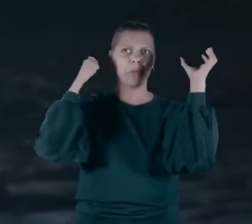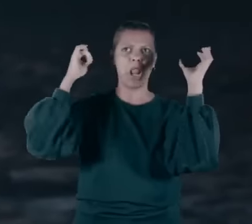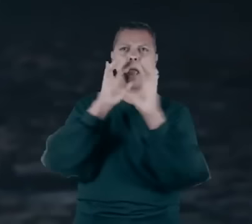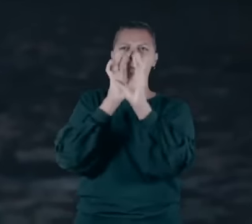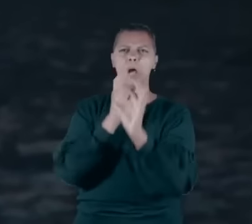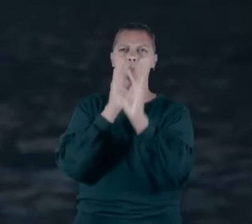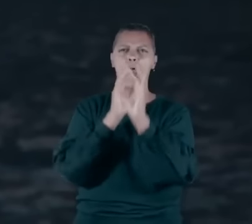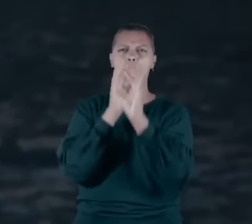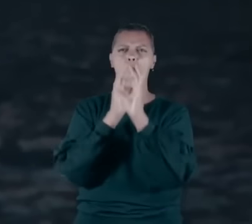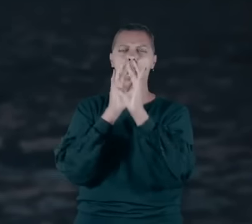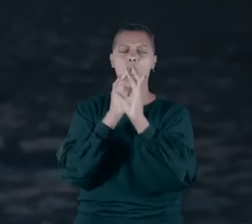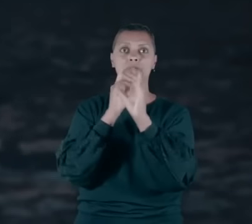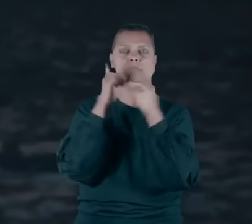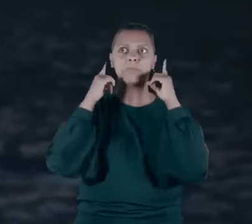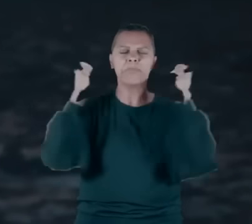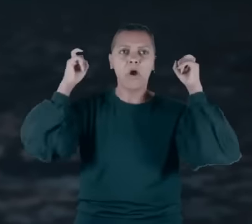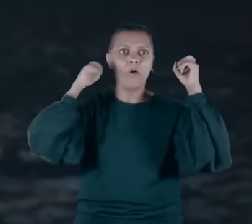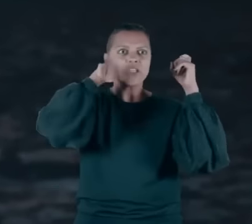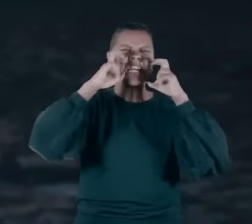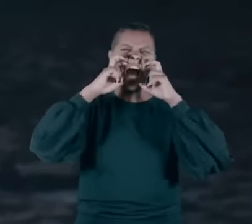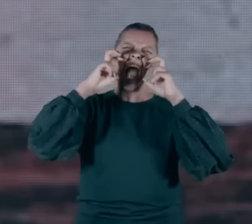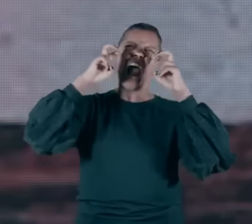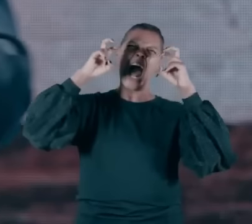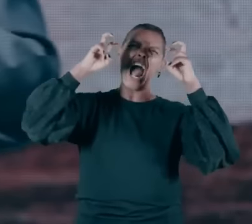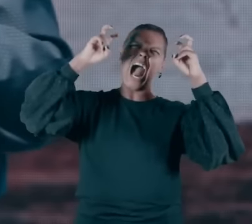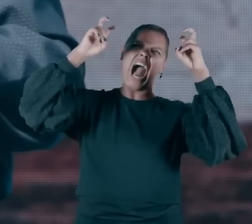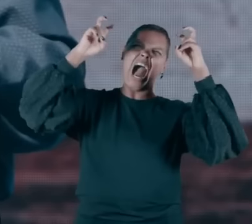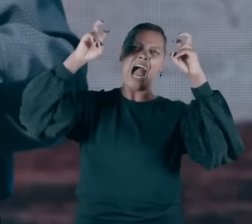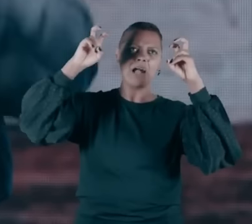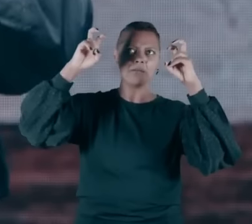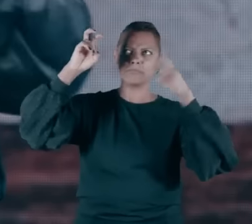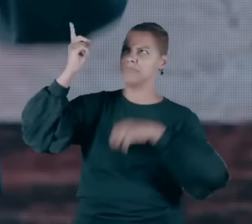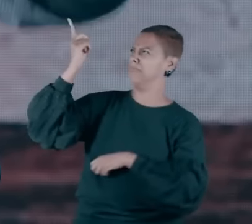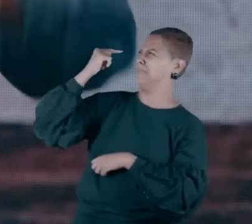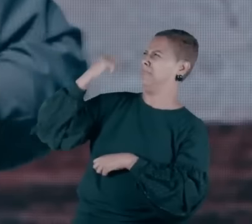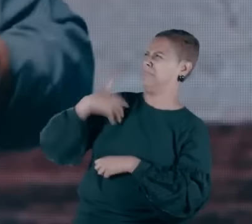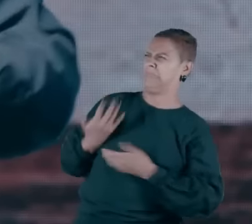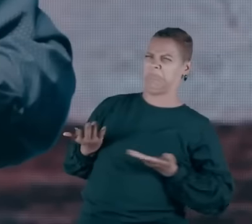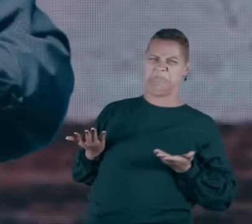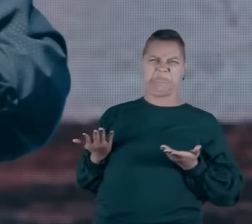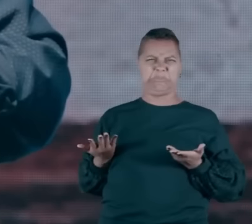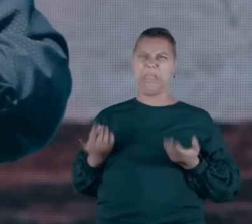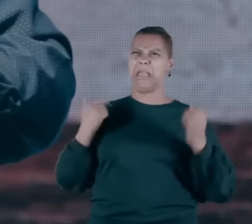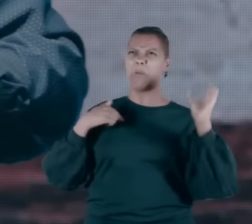vão gritar e irmãos que coisa